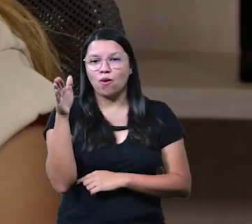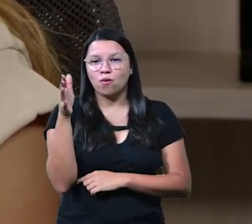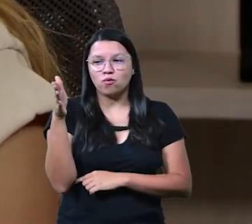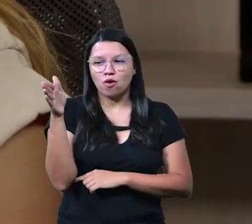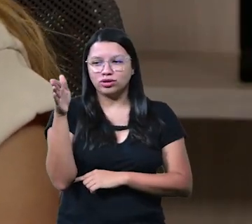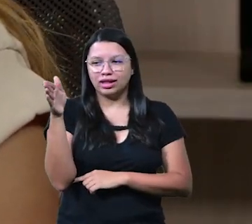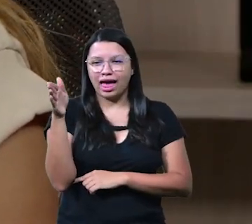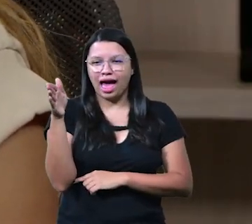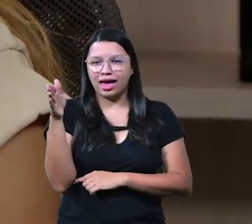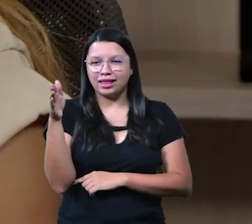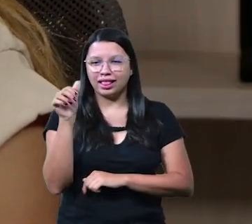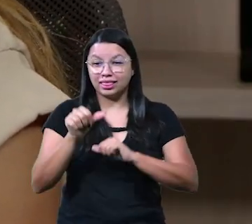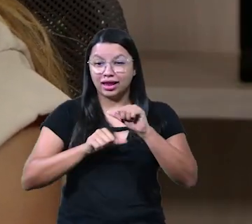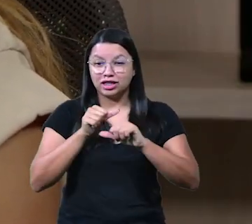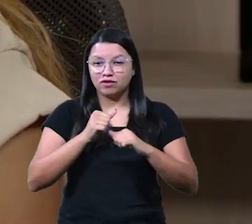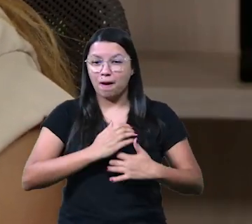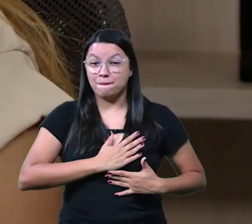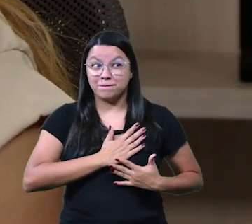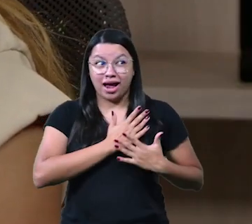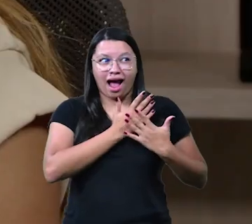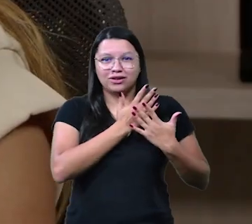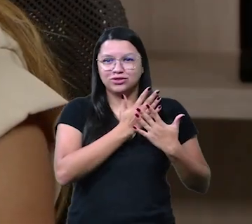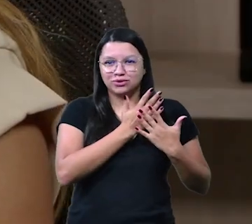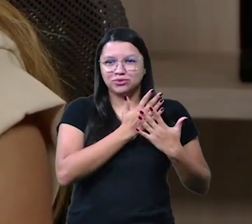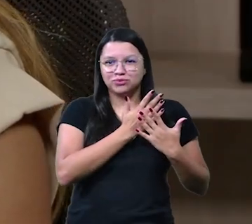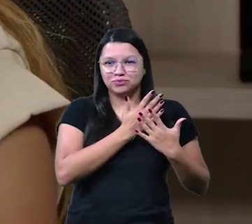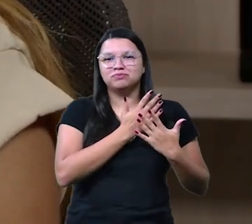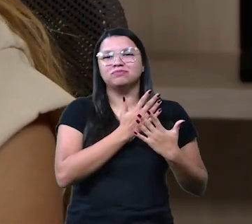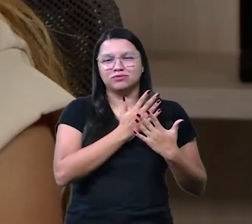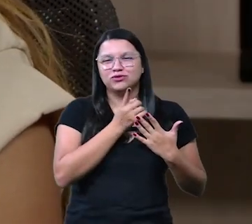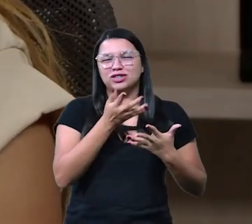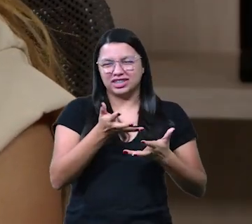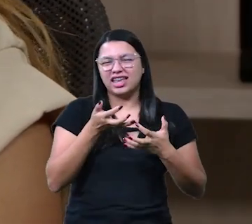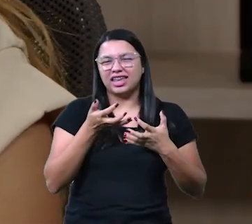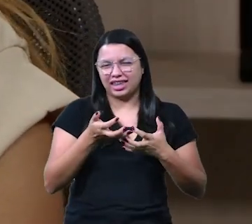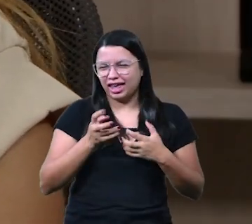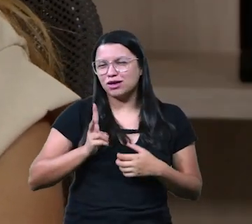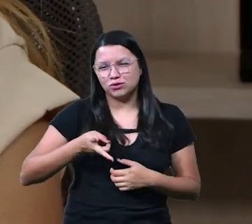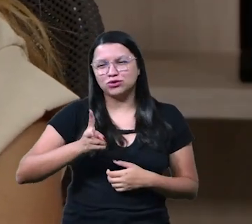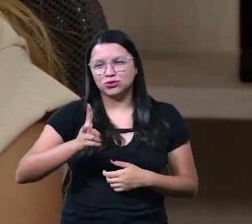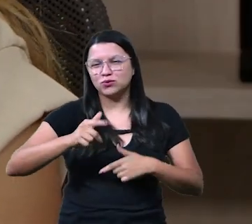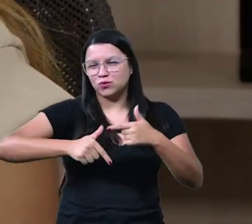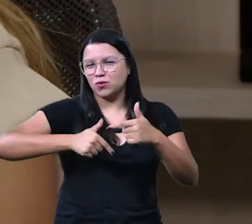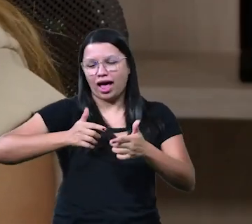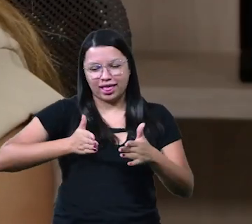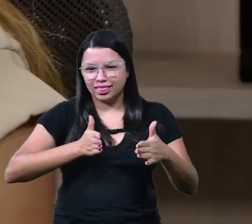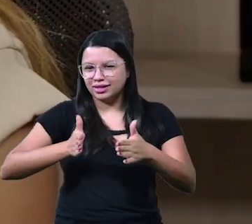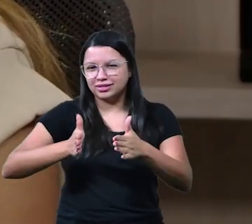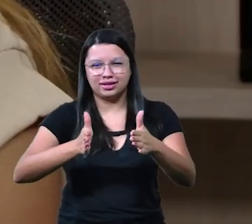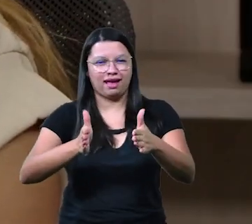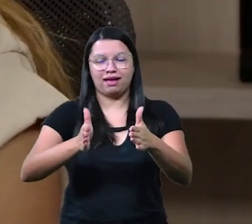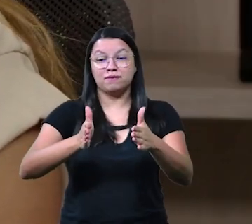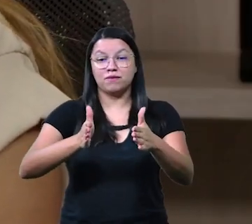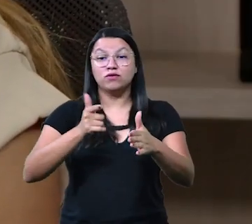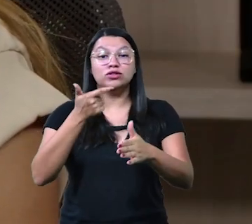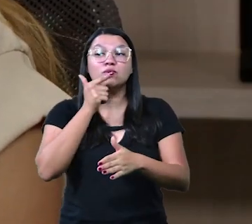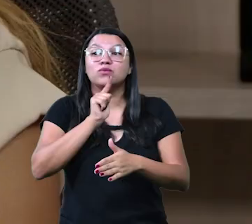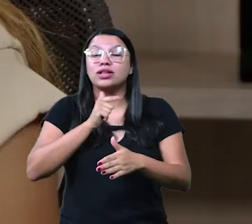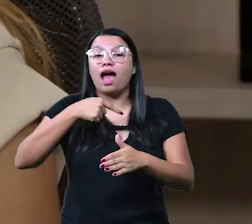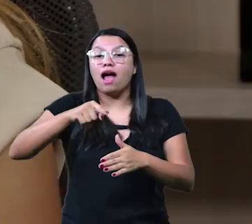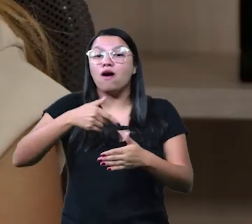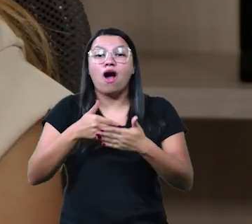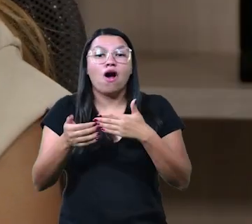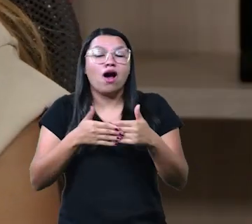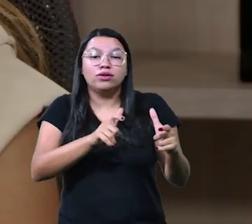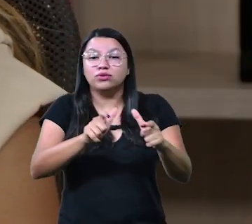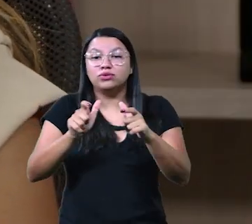vai querer voltar, você vai continuar nesse caminho. E você consegue ir para qualquer canto. Basta você se planejar e se